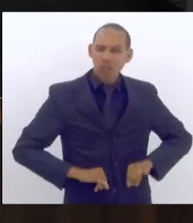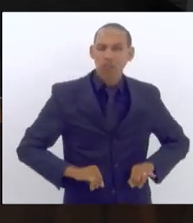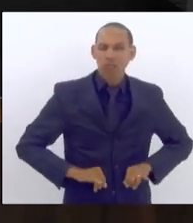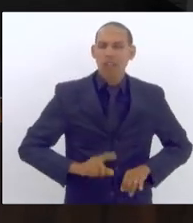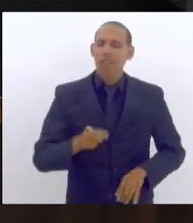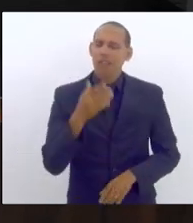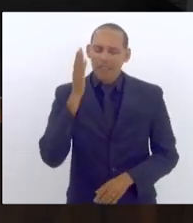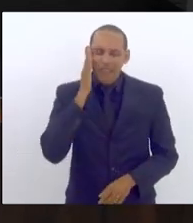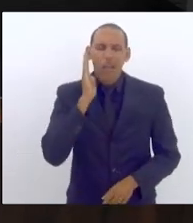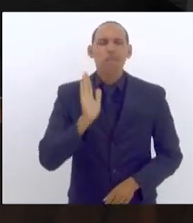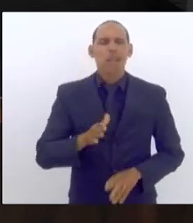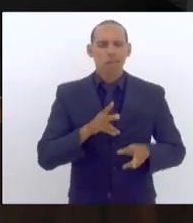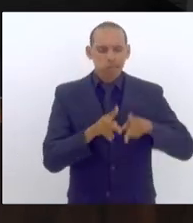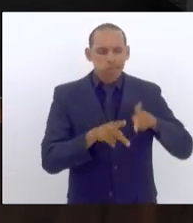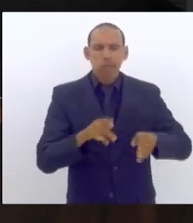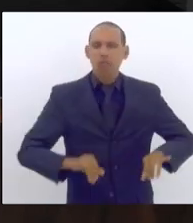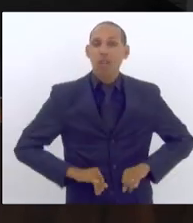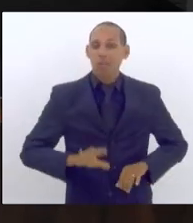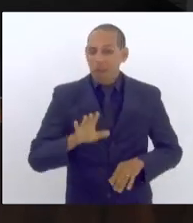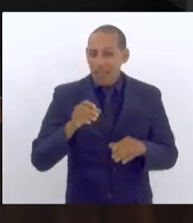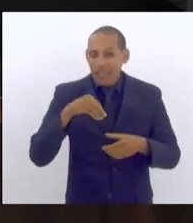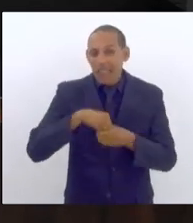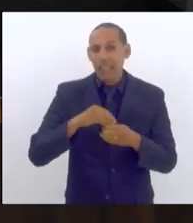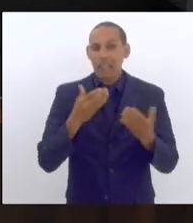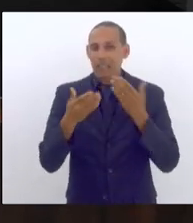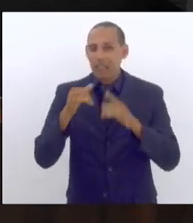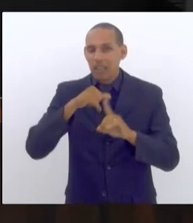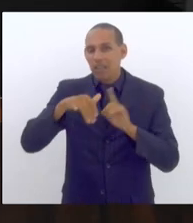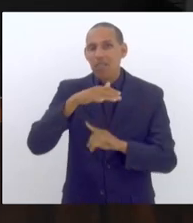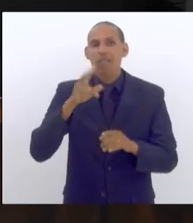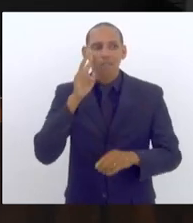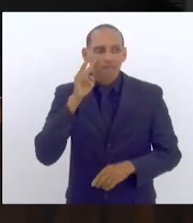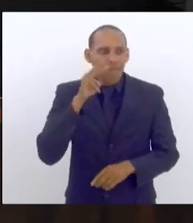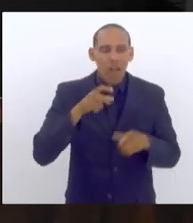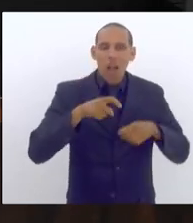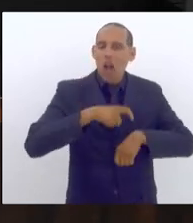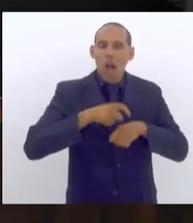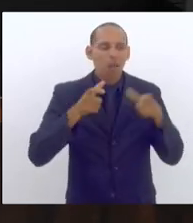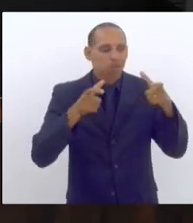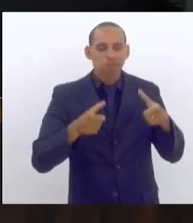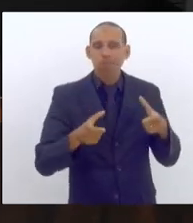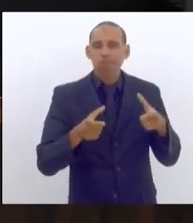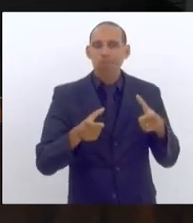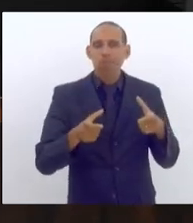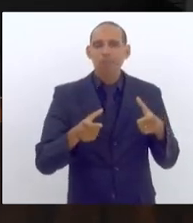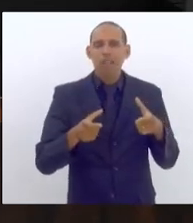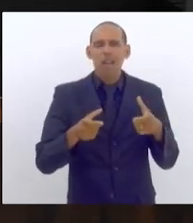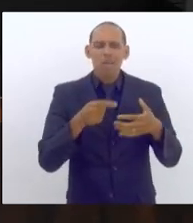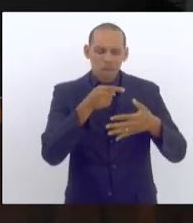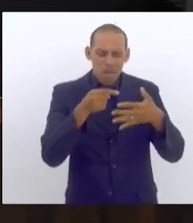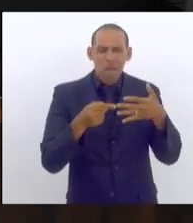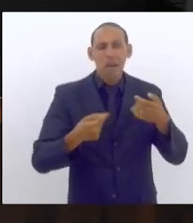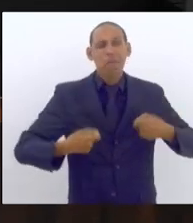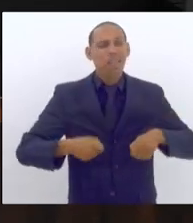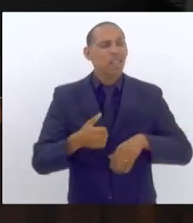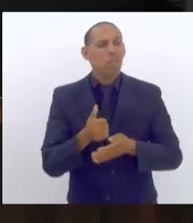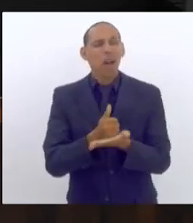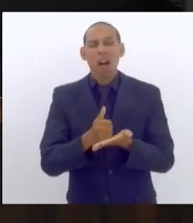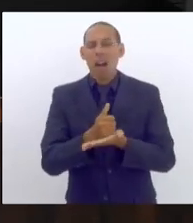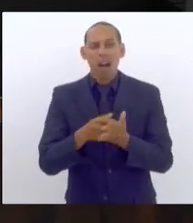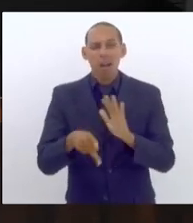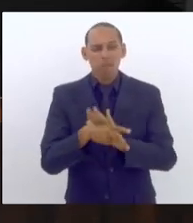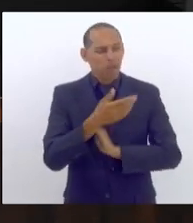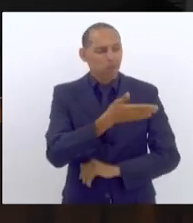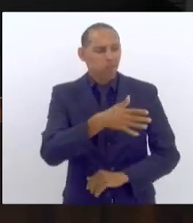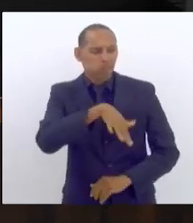sofrimento da população, mas na assistência a gente acompanha em loco as necessidades básicas do cidadão e do que